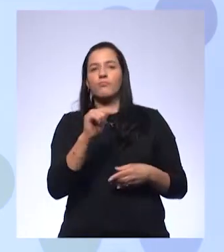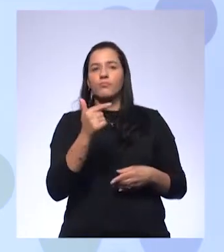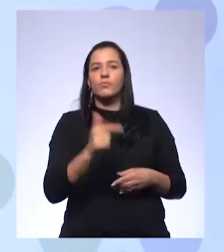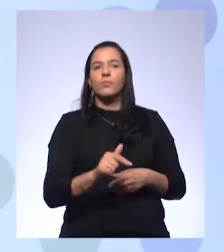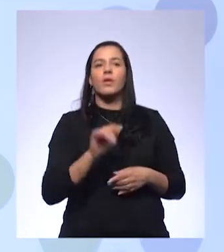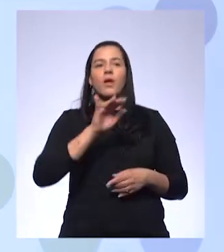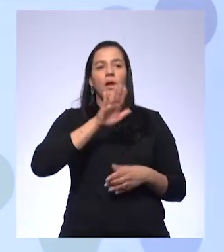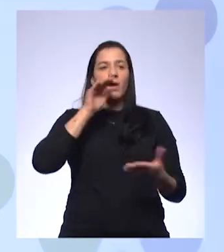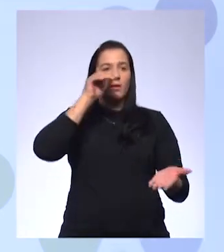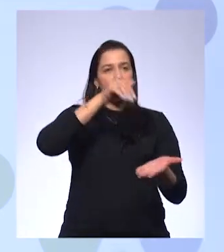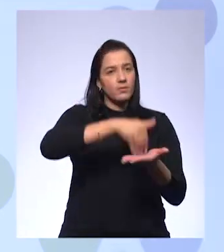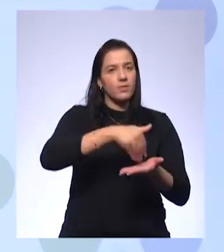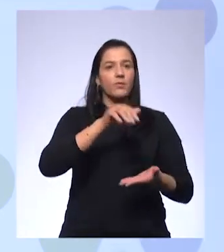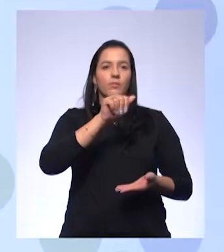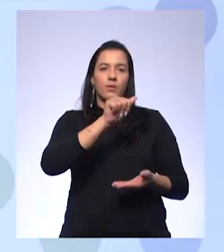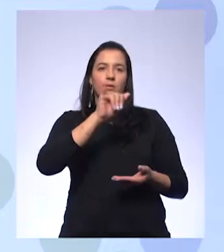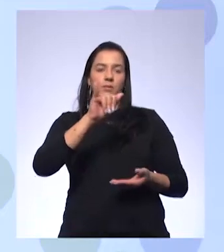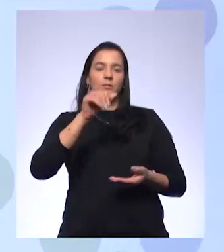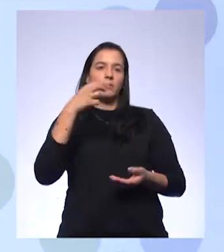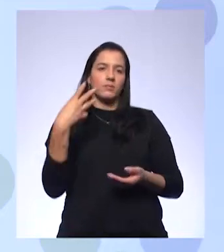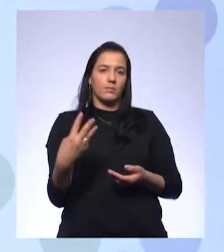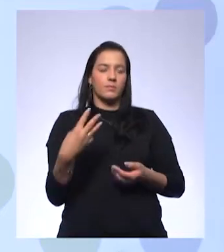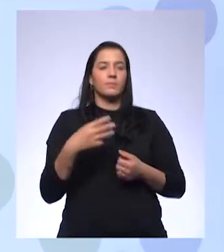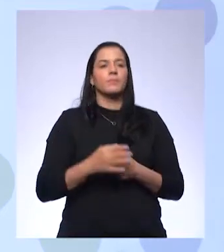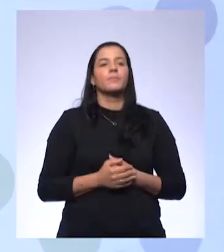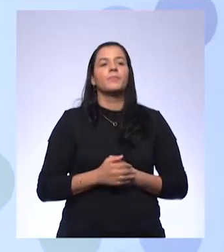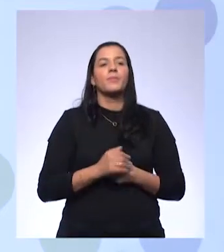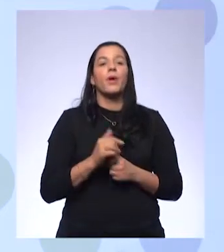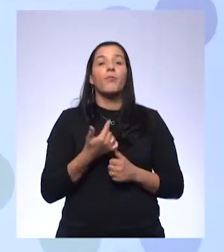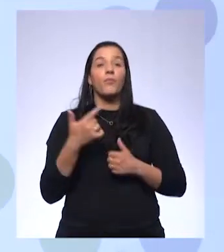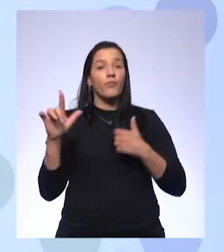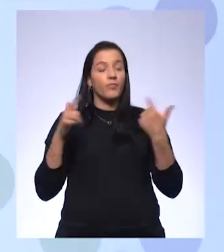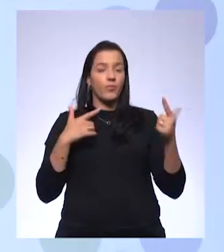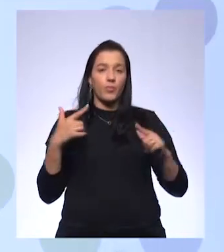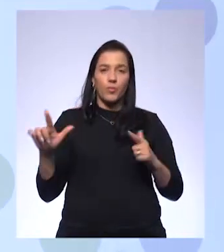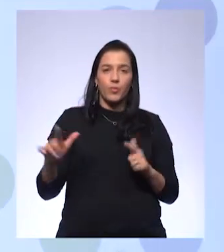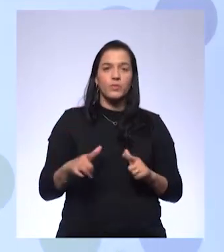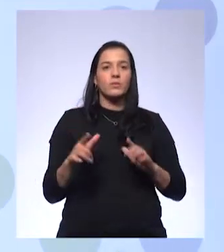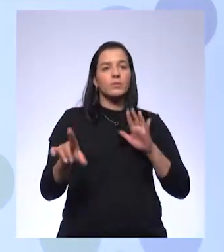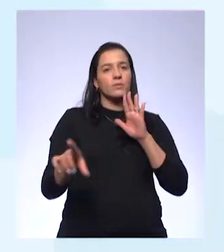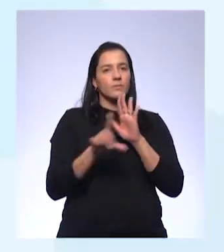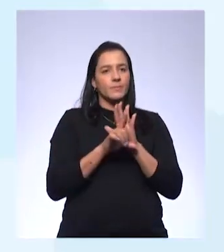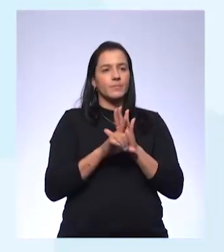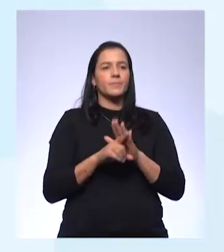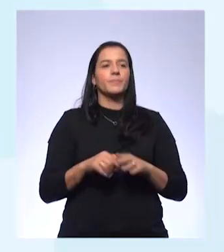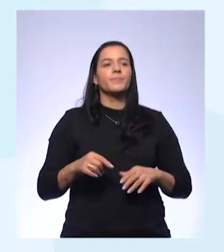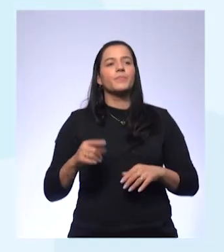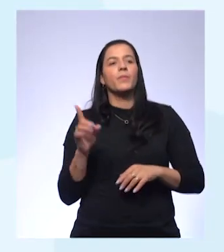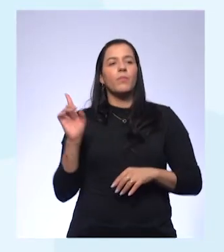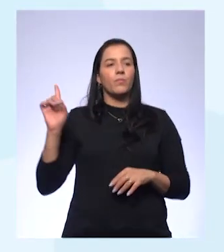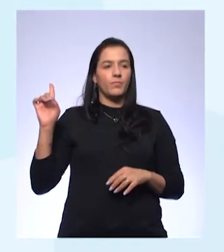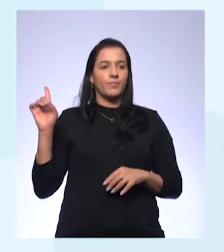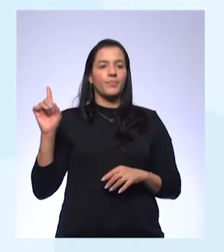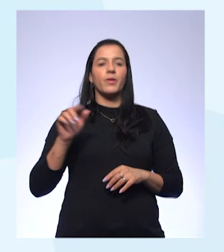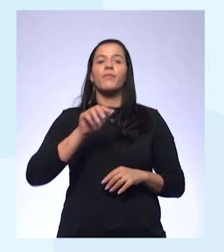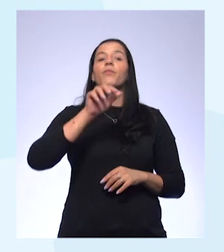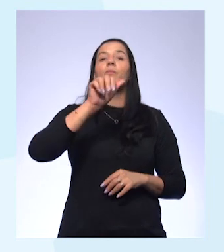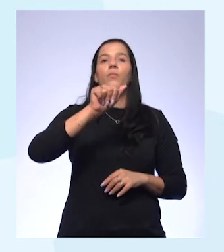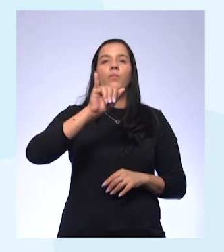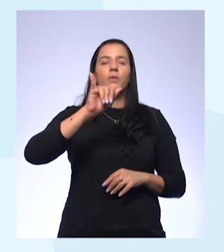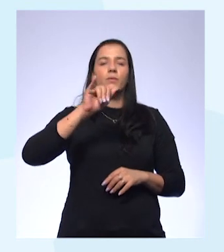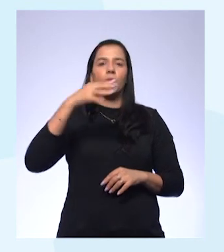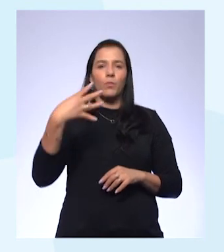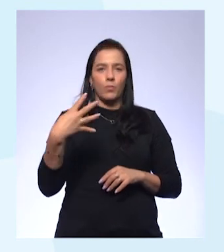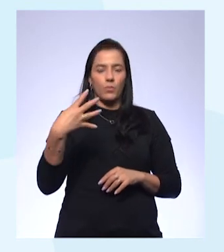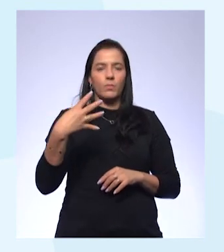o AI-3. Vamos continuar vendo os outros atos institucionais aí. Nós vamos ter o AI-4, né?